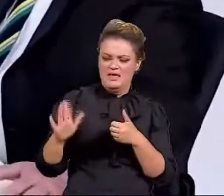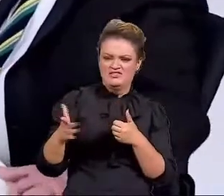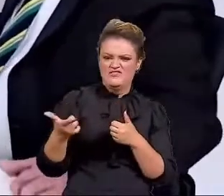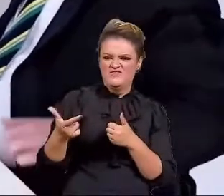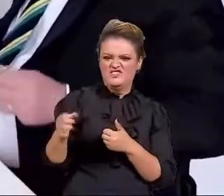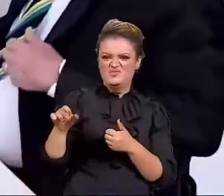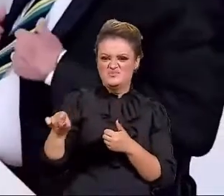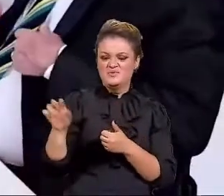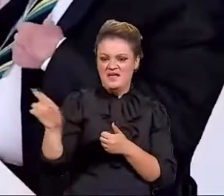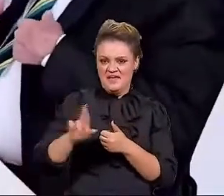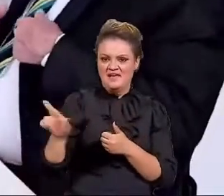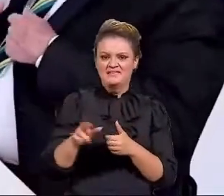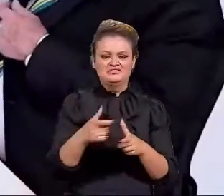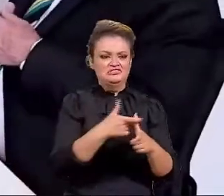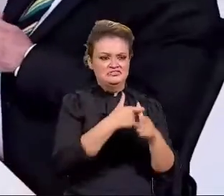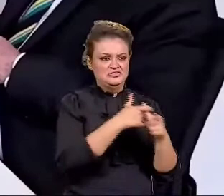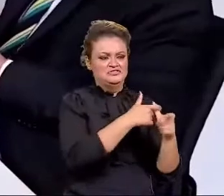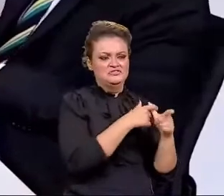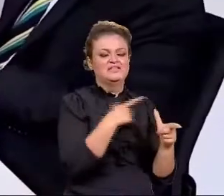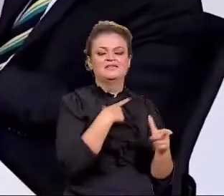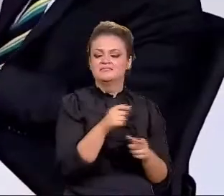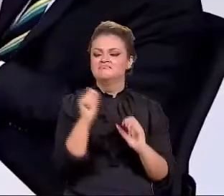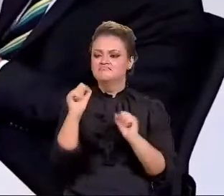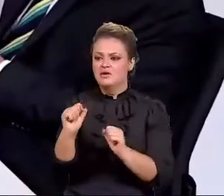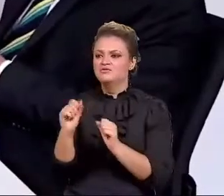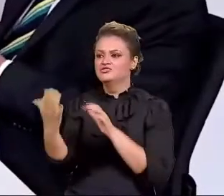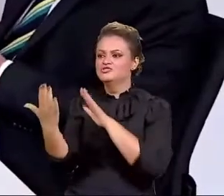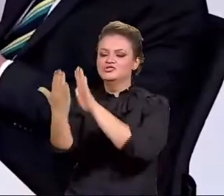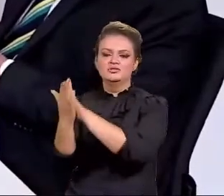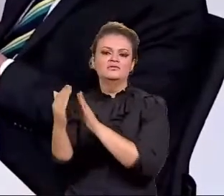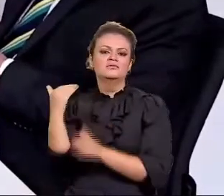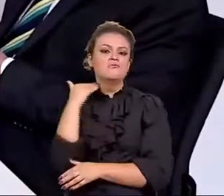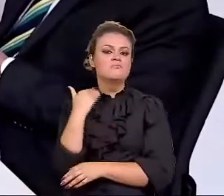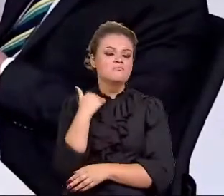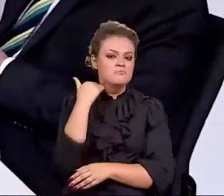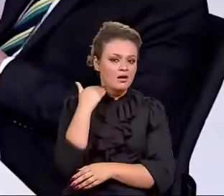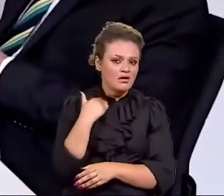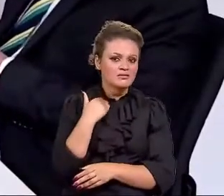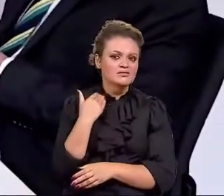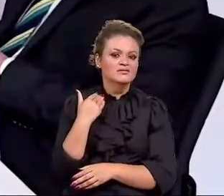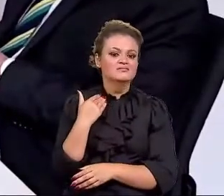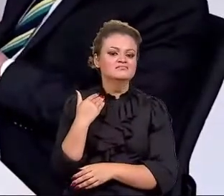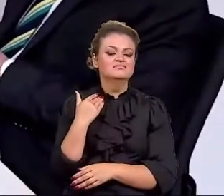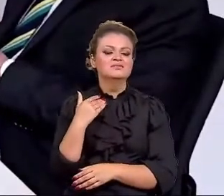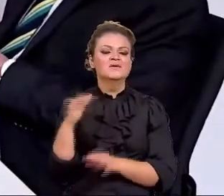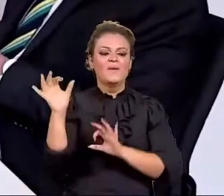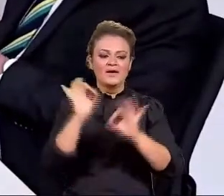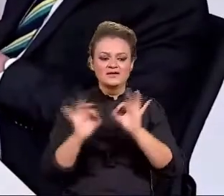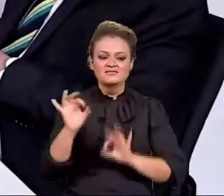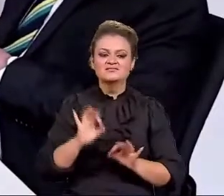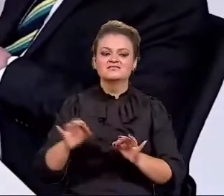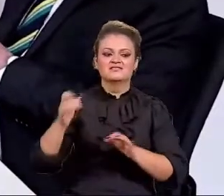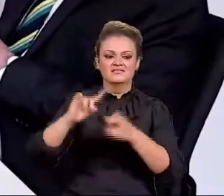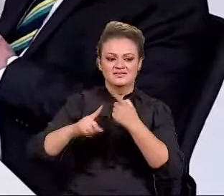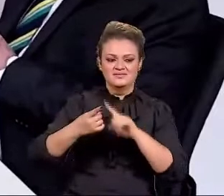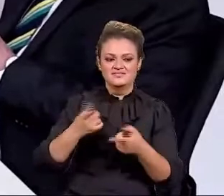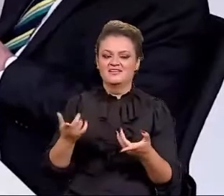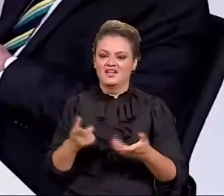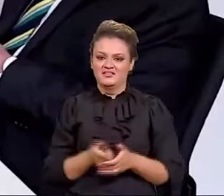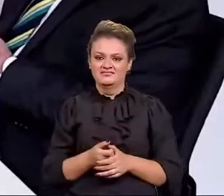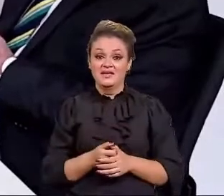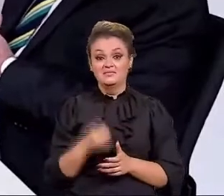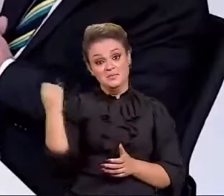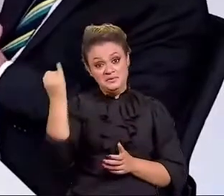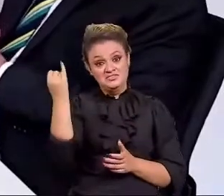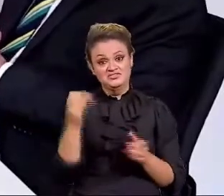pode ir diretamente nos bancos para poder já negociar essa dívida. É muito importante, eu acho que, para a pessoa,